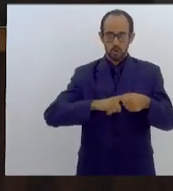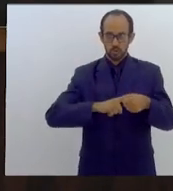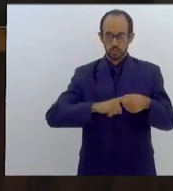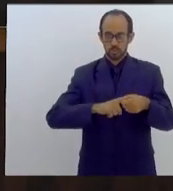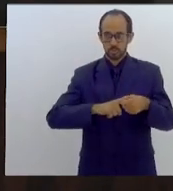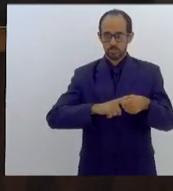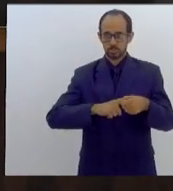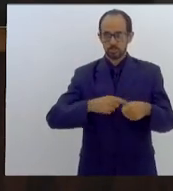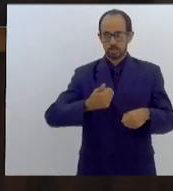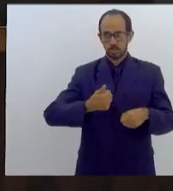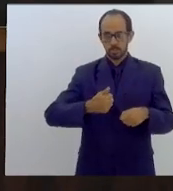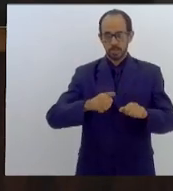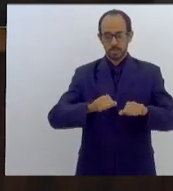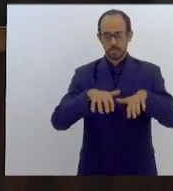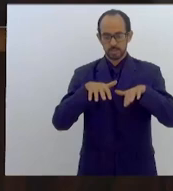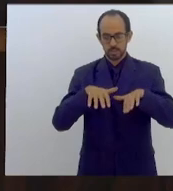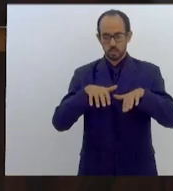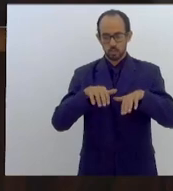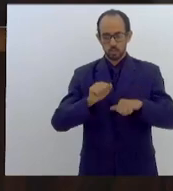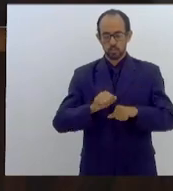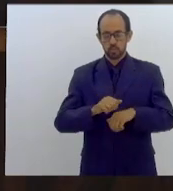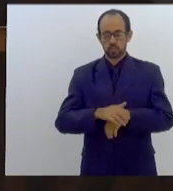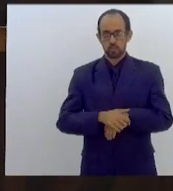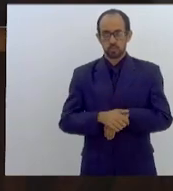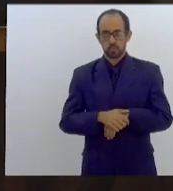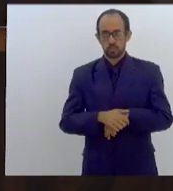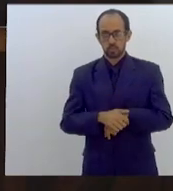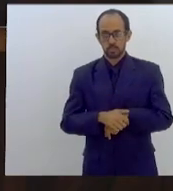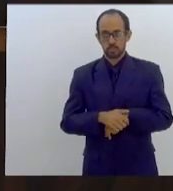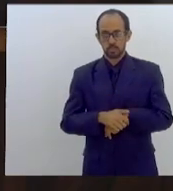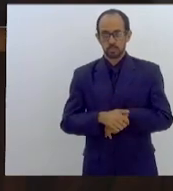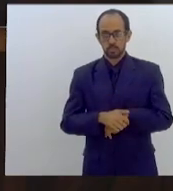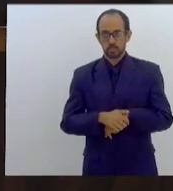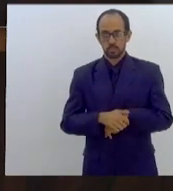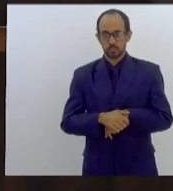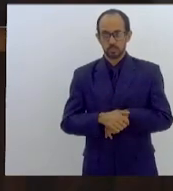possamos voltar para a primeira sessão extraordinária. Então... Está em cena.